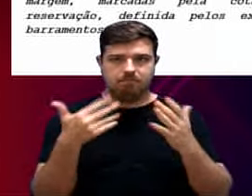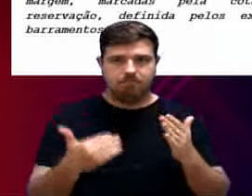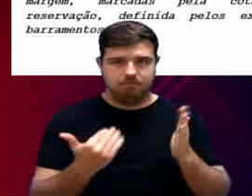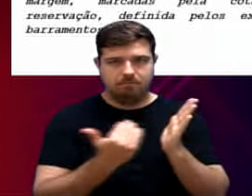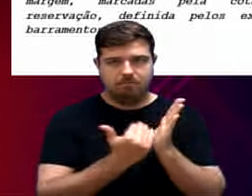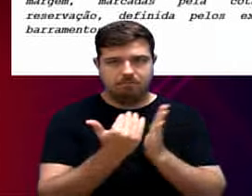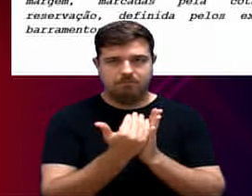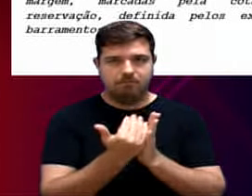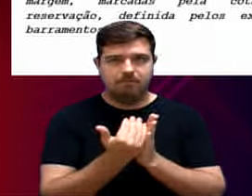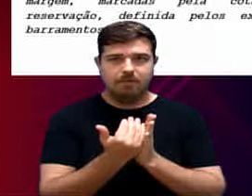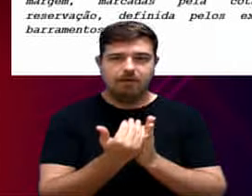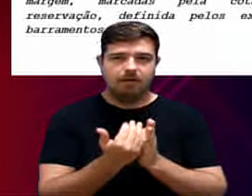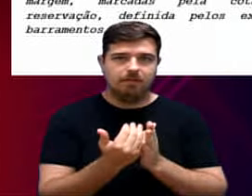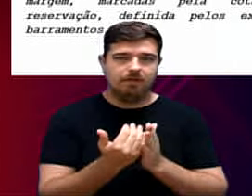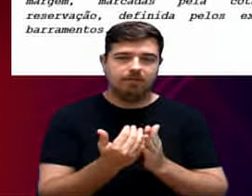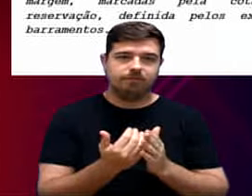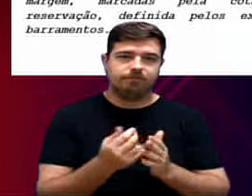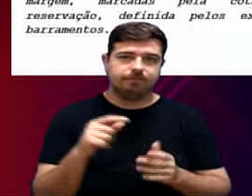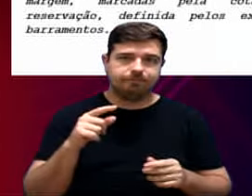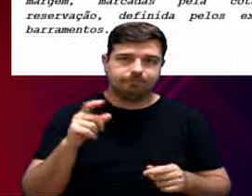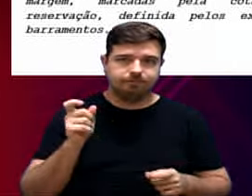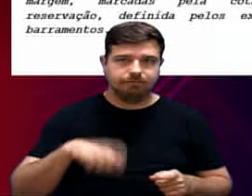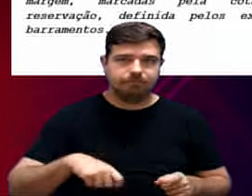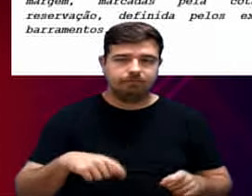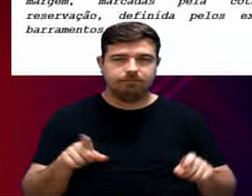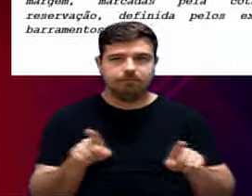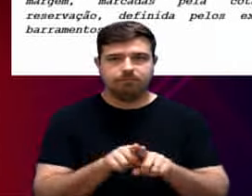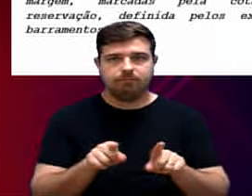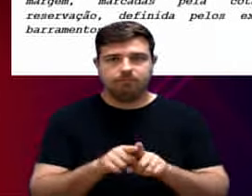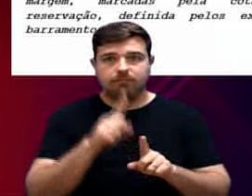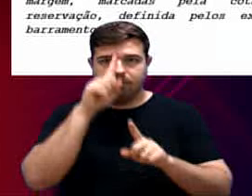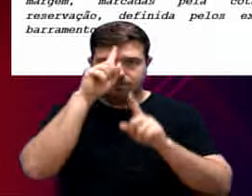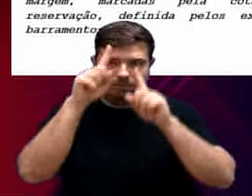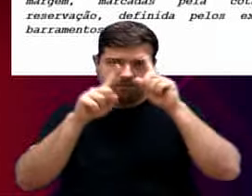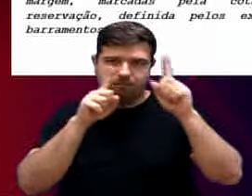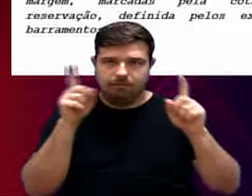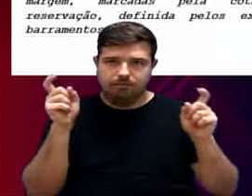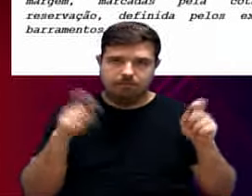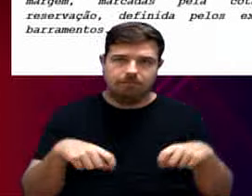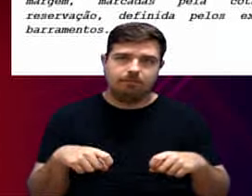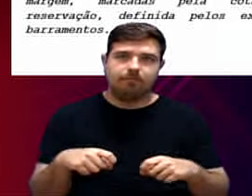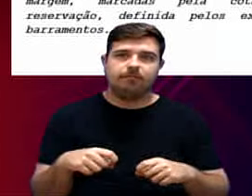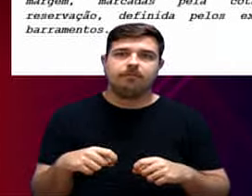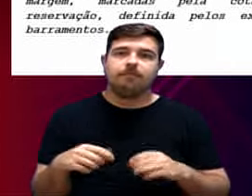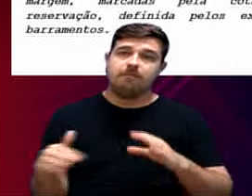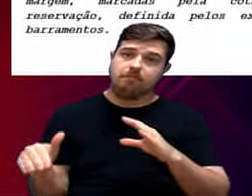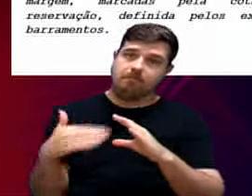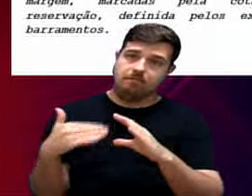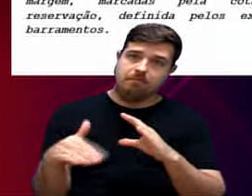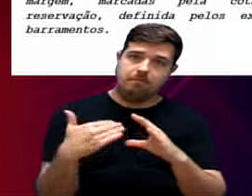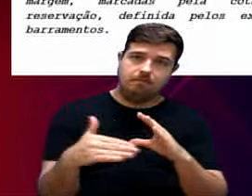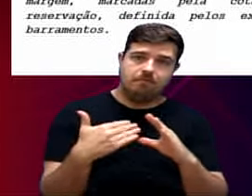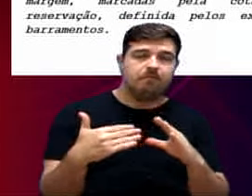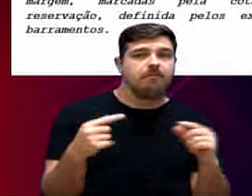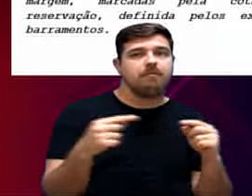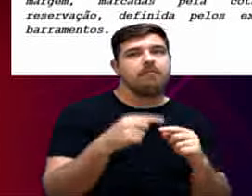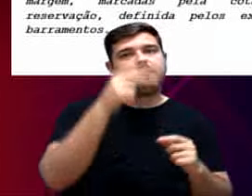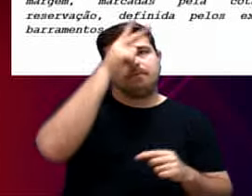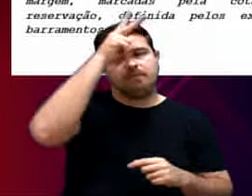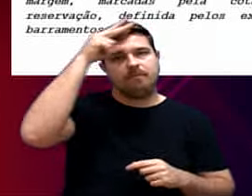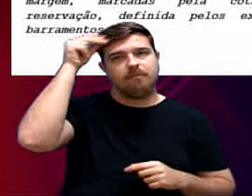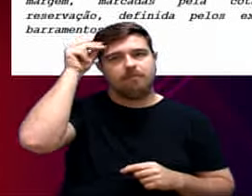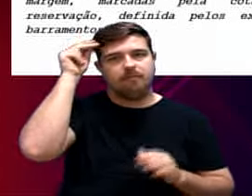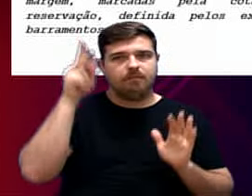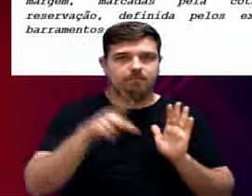eh consolida eh com base nas propostas eh que chegaram né A Proposta da prefeitura